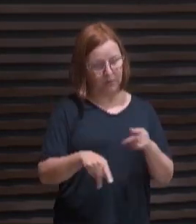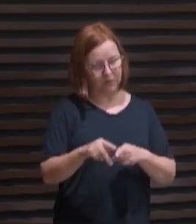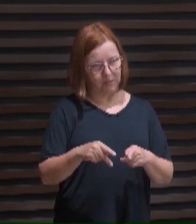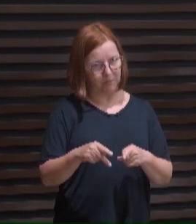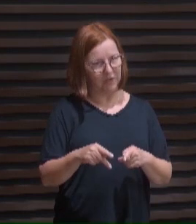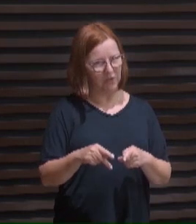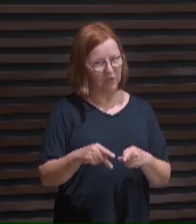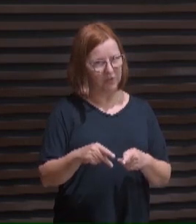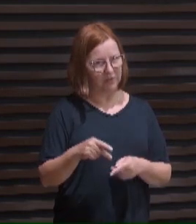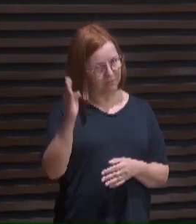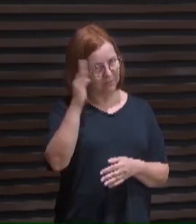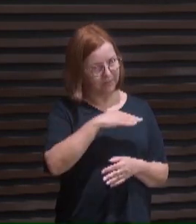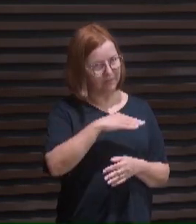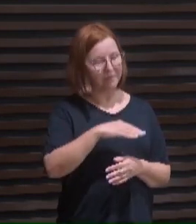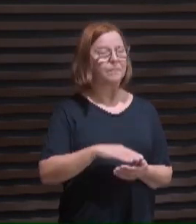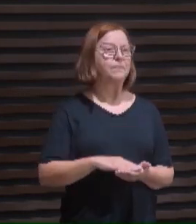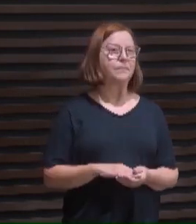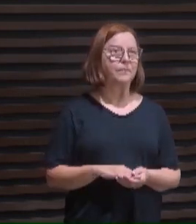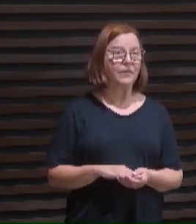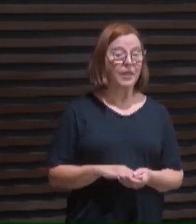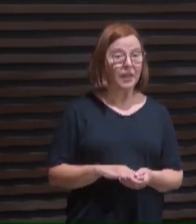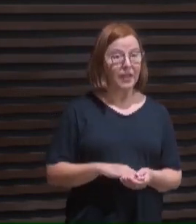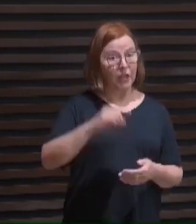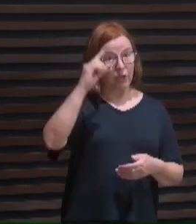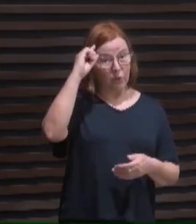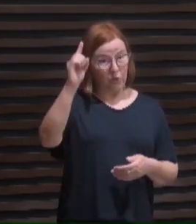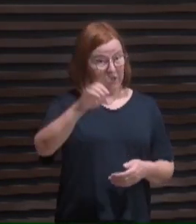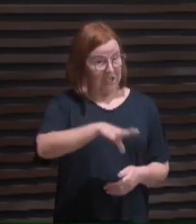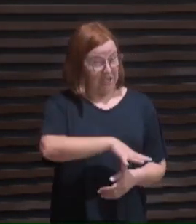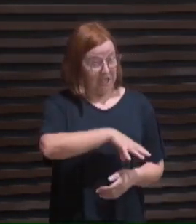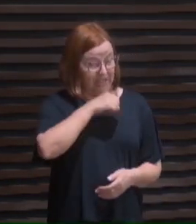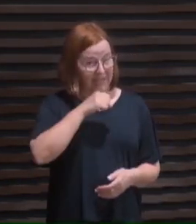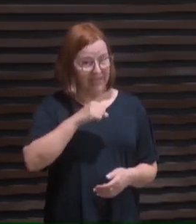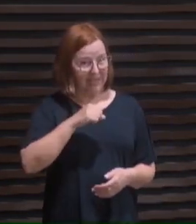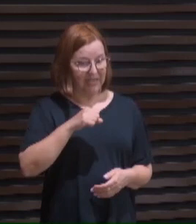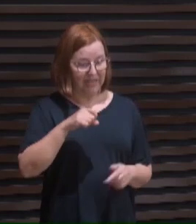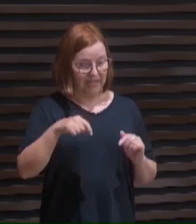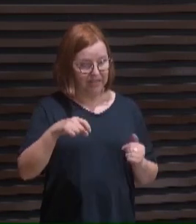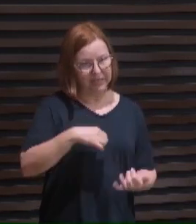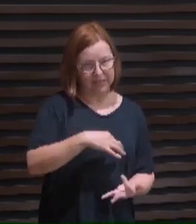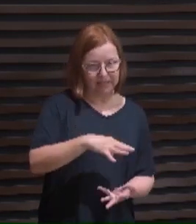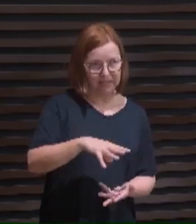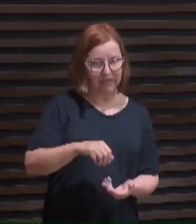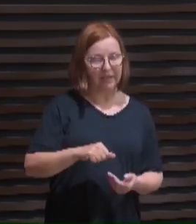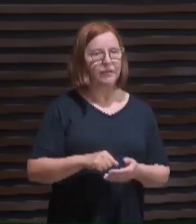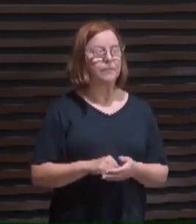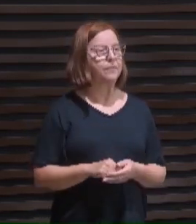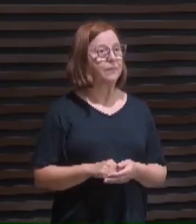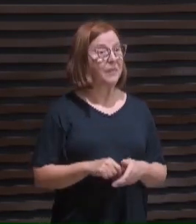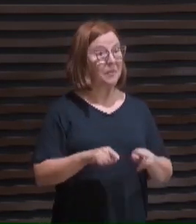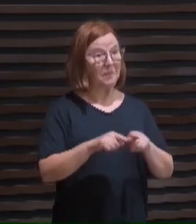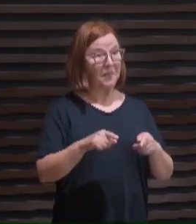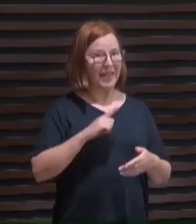ira que caiu sobre Cristo e o dia da ira que vai cair sobre a terra. Uau, eu tenho um texto